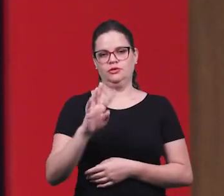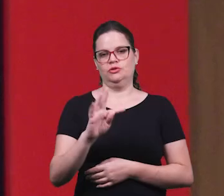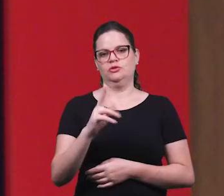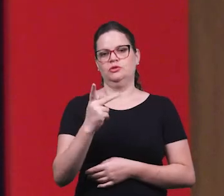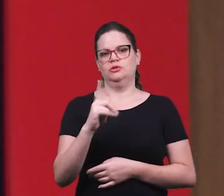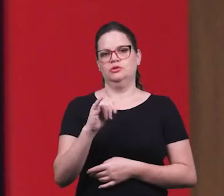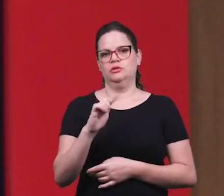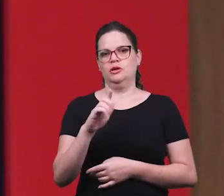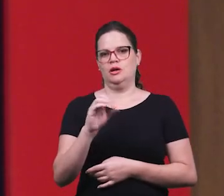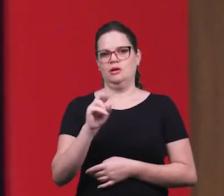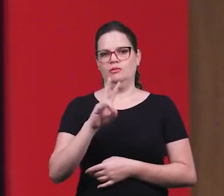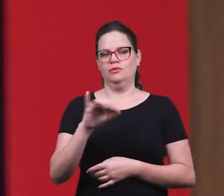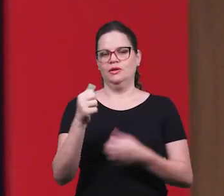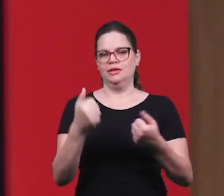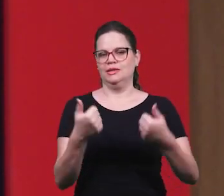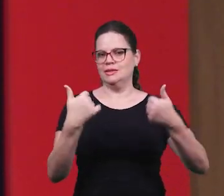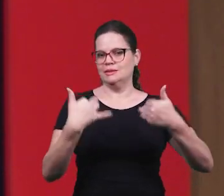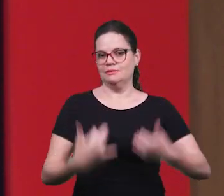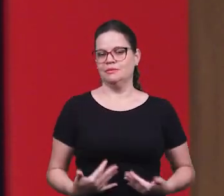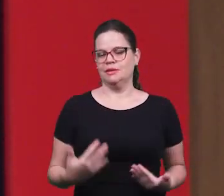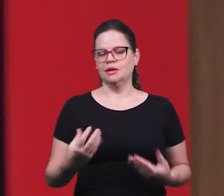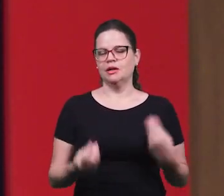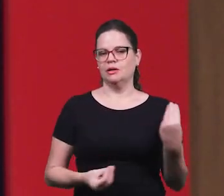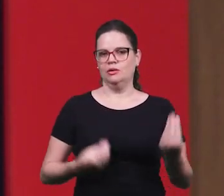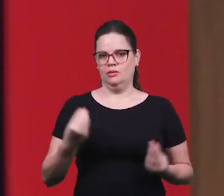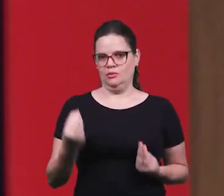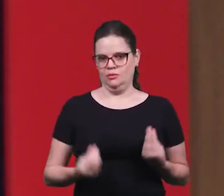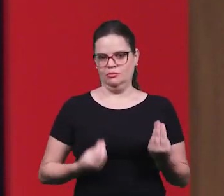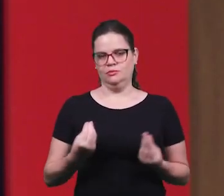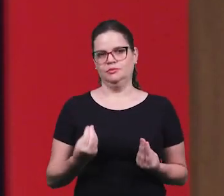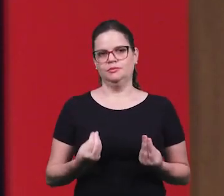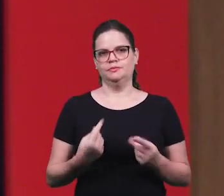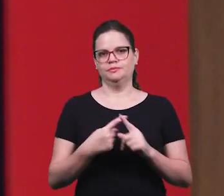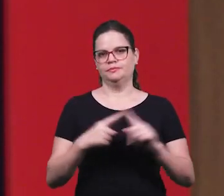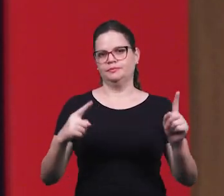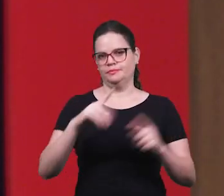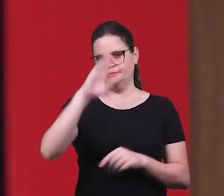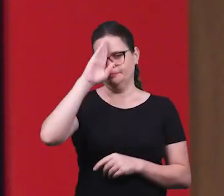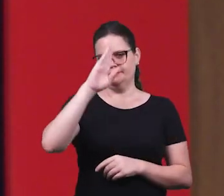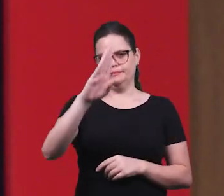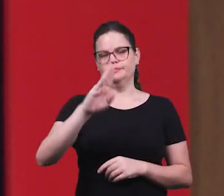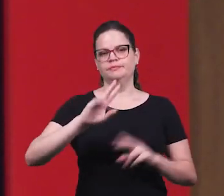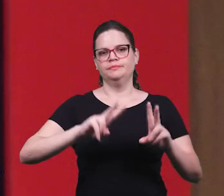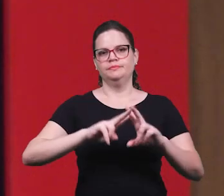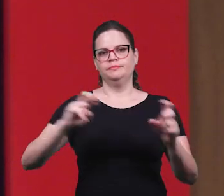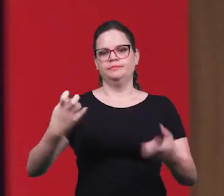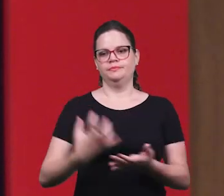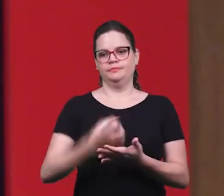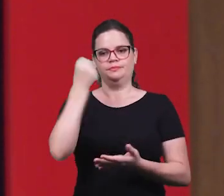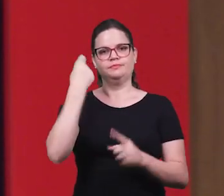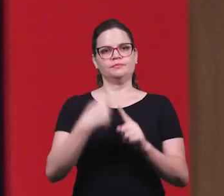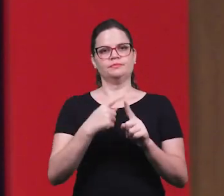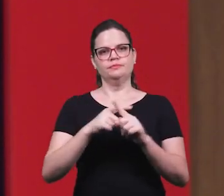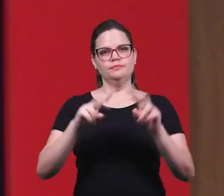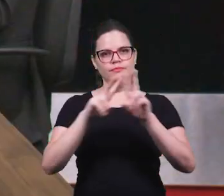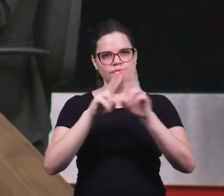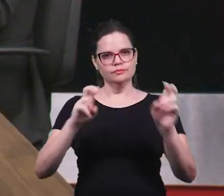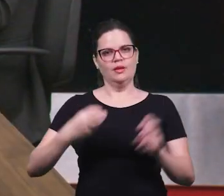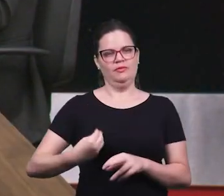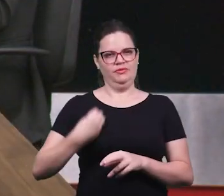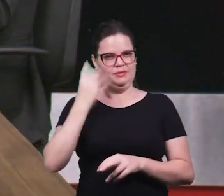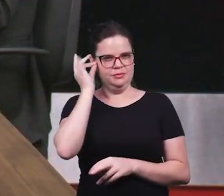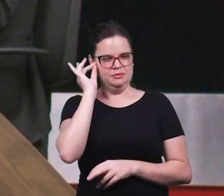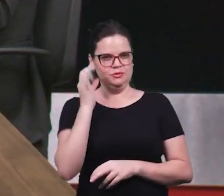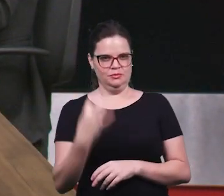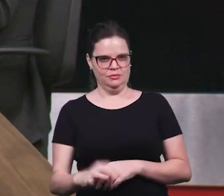Costa que fale um pouquinho a respeito disso, né, principalmente que o arrebatamento é um evento espiritual, né, pastor? Amém. Irmãos,